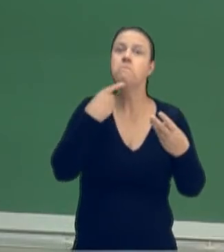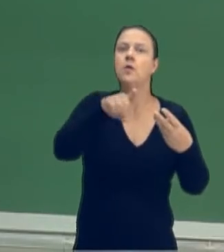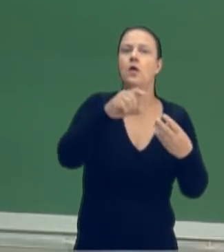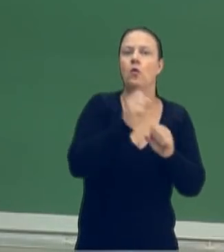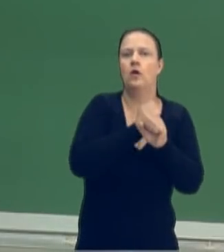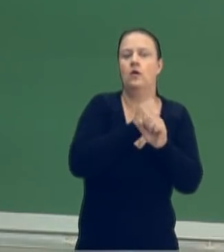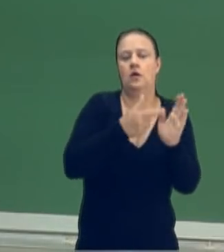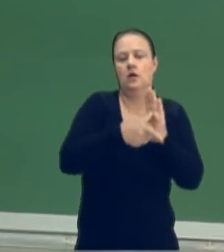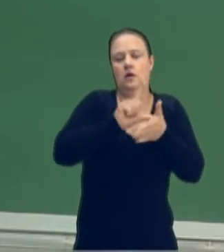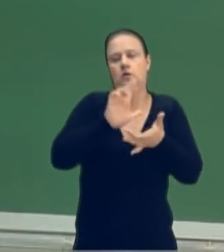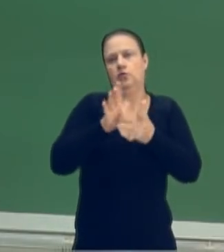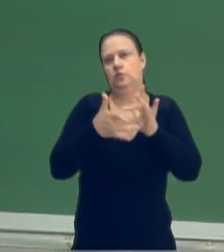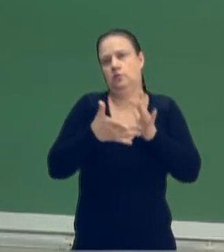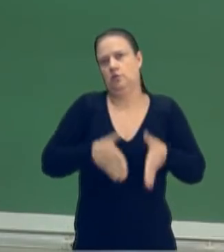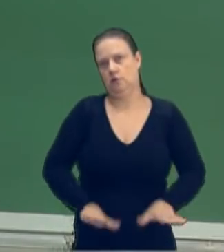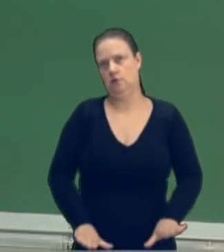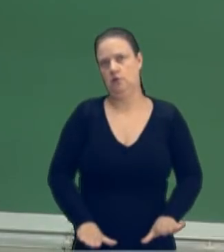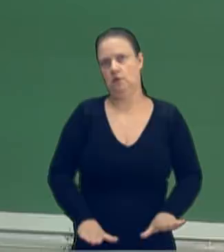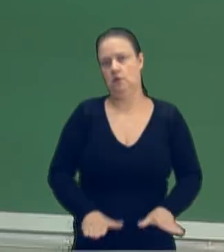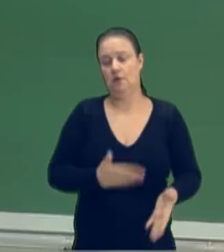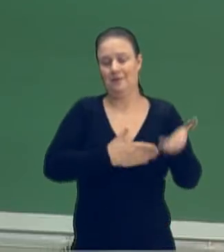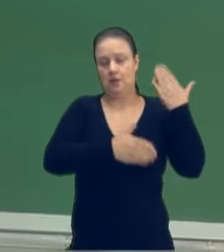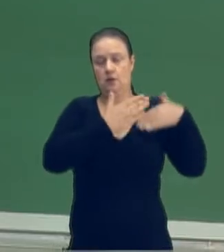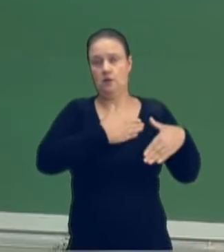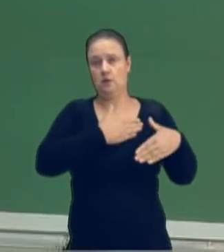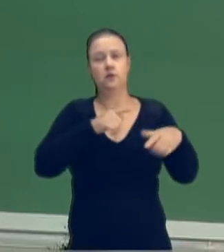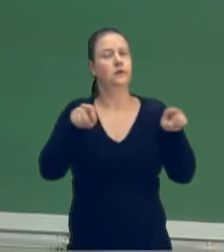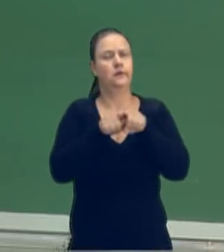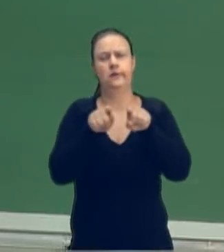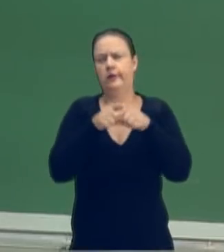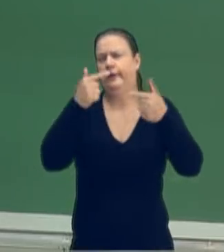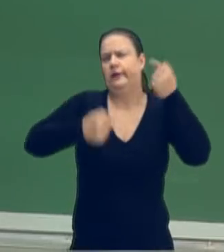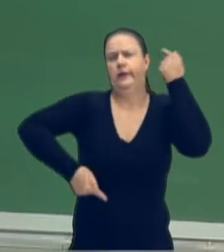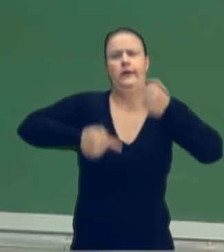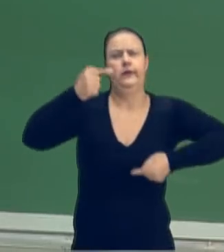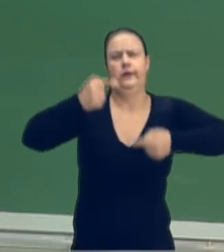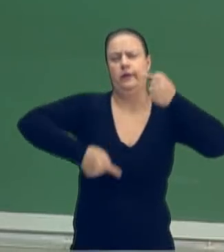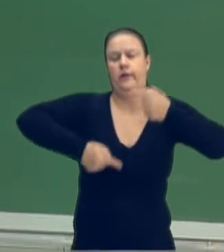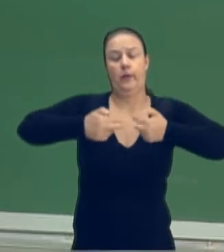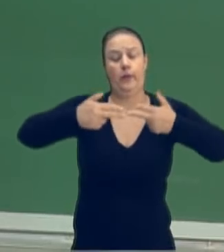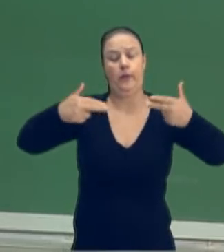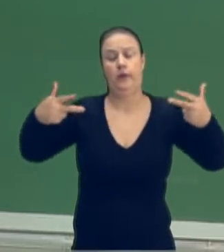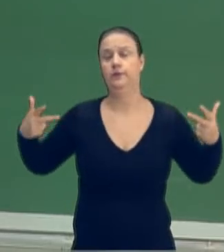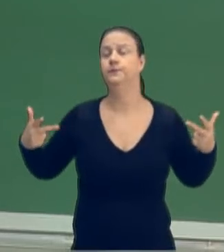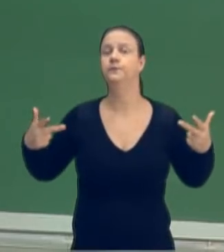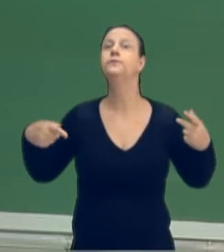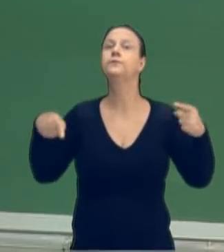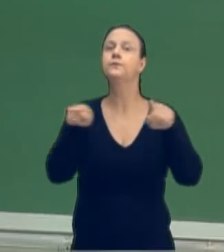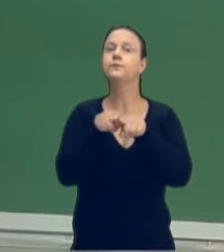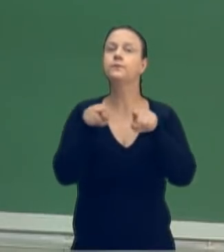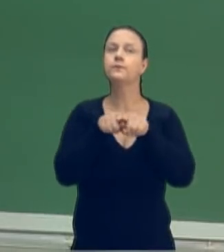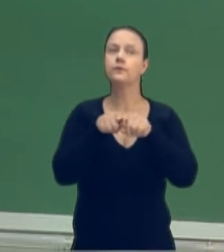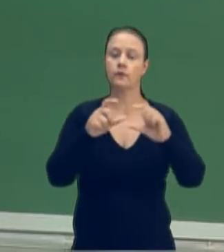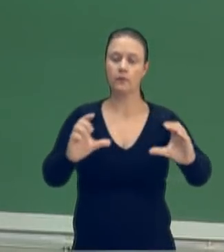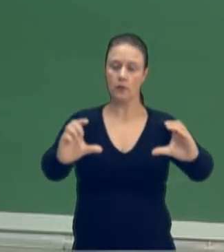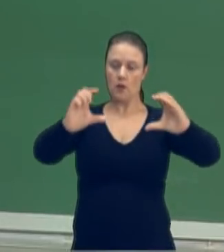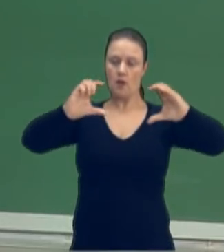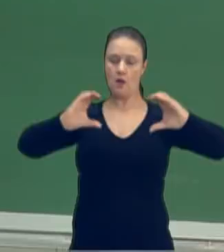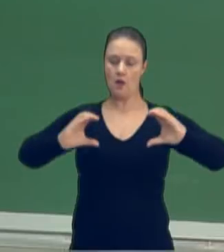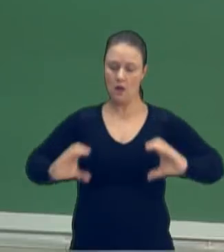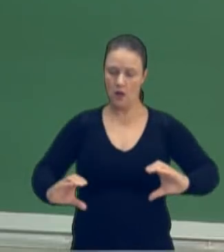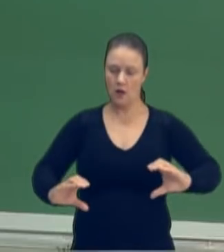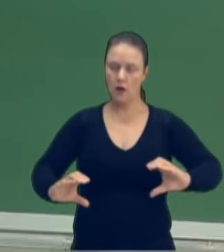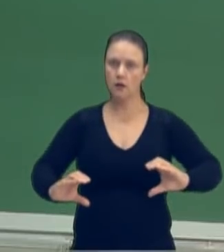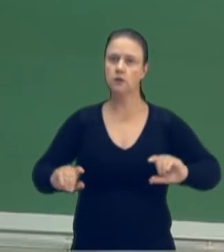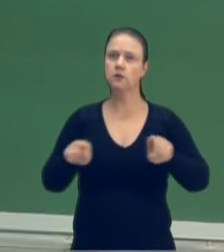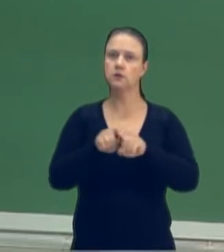colocam até um pouco mais. É uma polêmica também, uma discussão da história também. Artesãos e camponeses fazendo uma